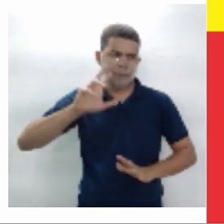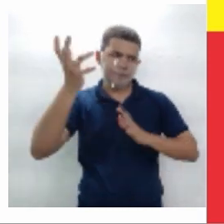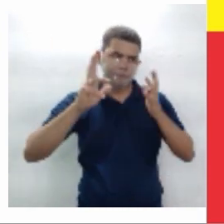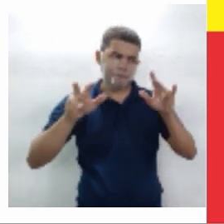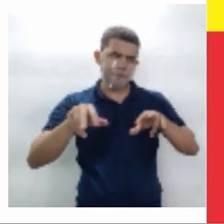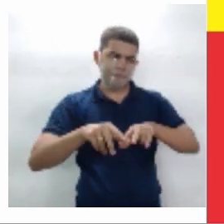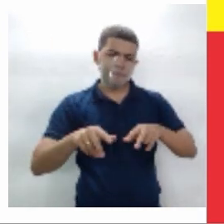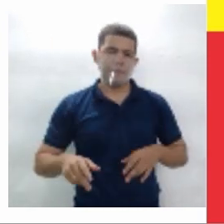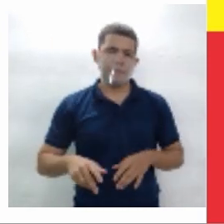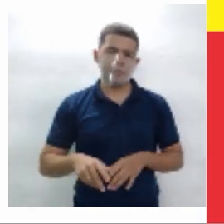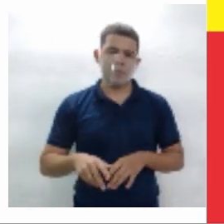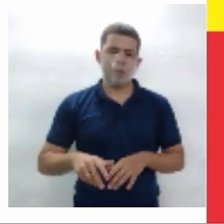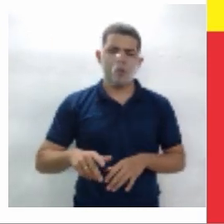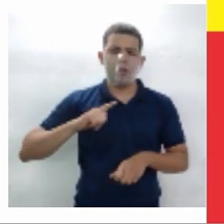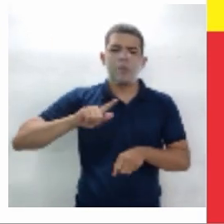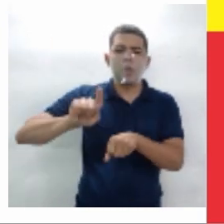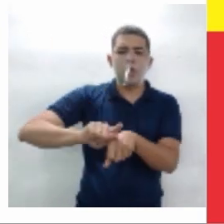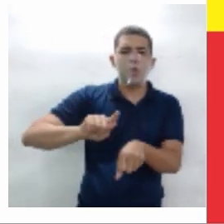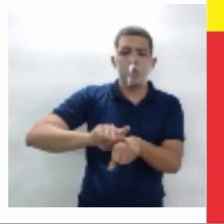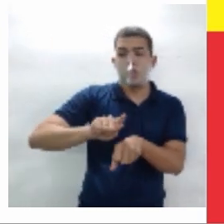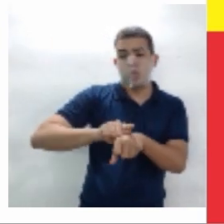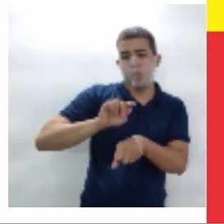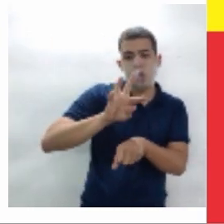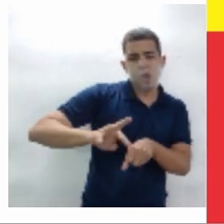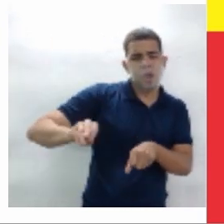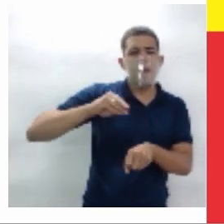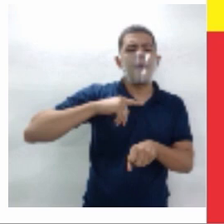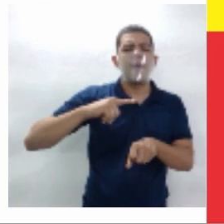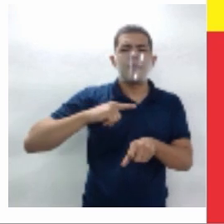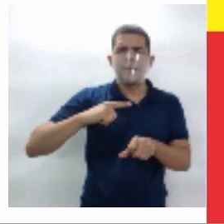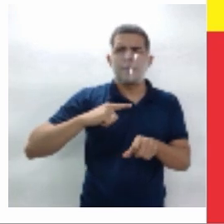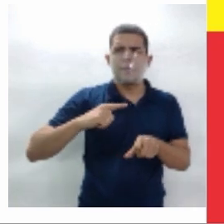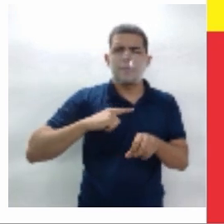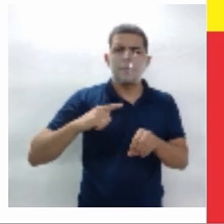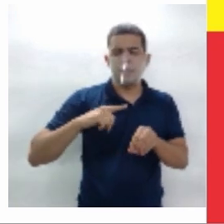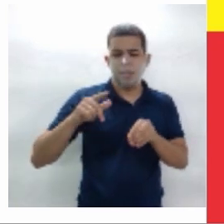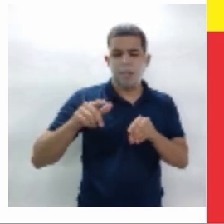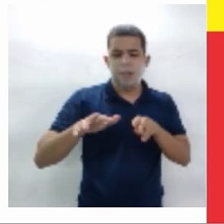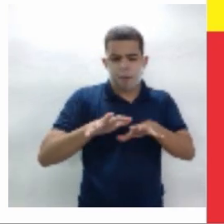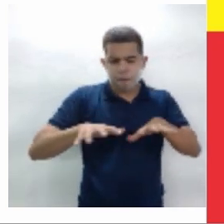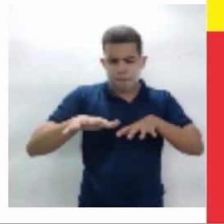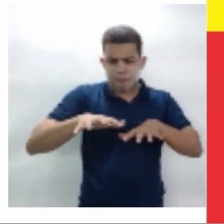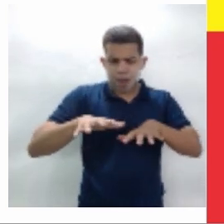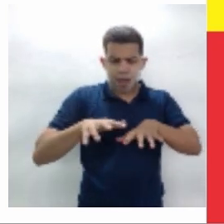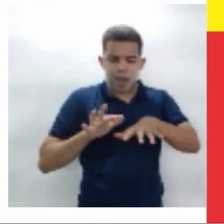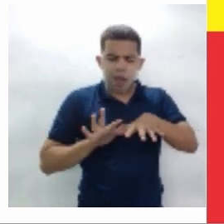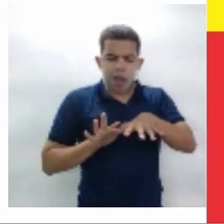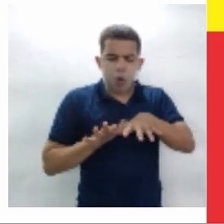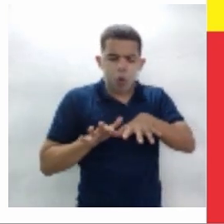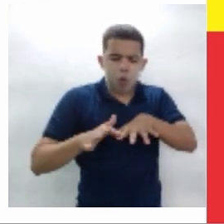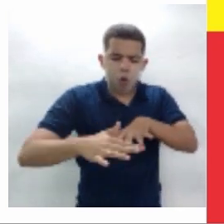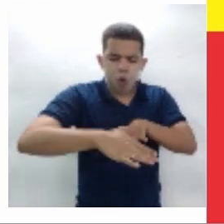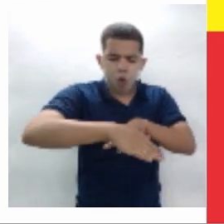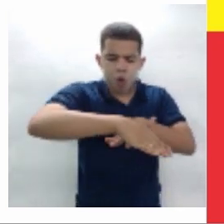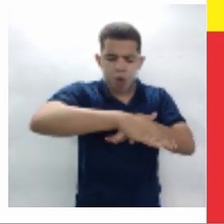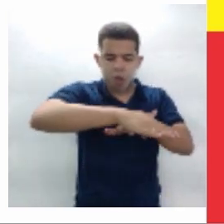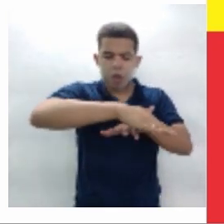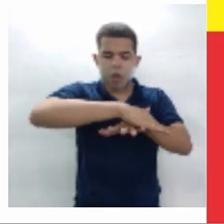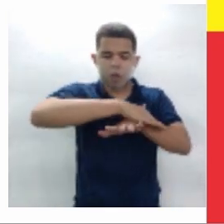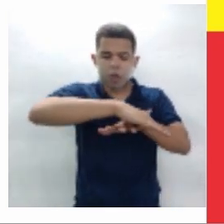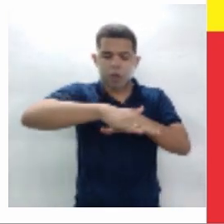ocorrências geológicas acontecem nas bordas das placas. Essas bordas, elas